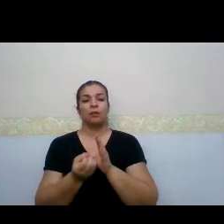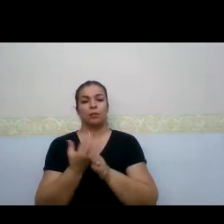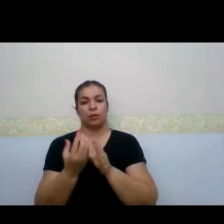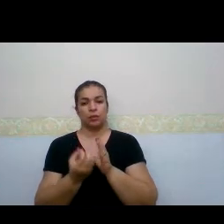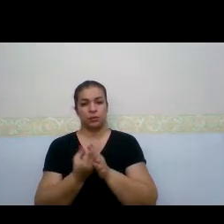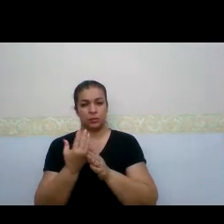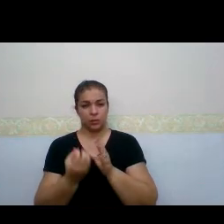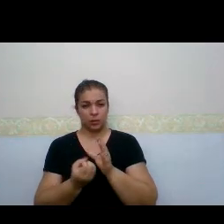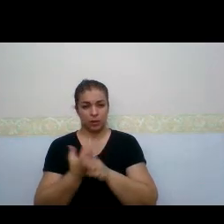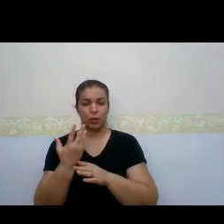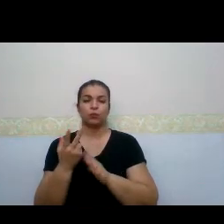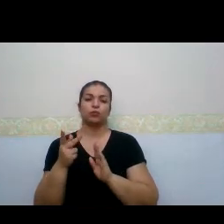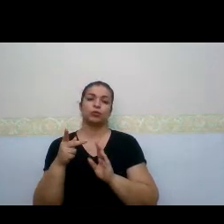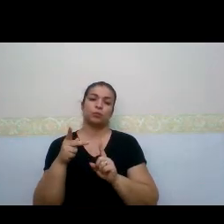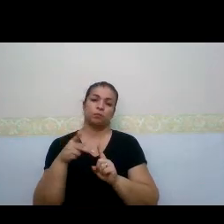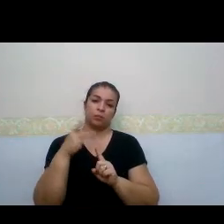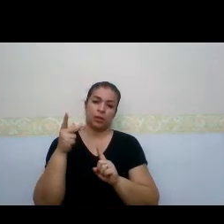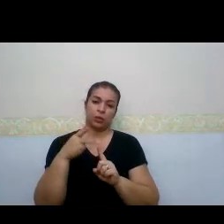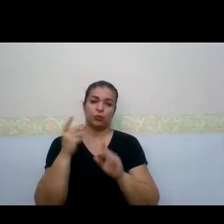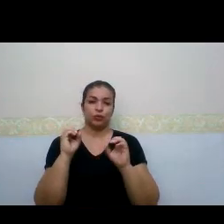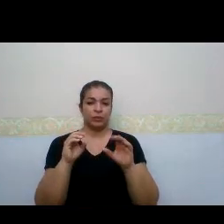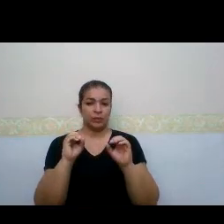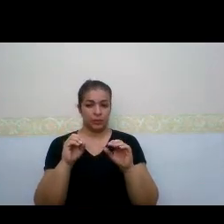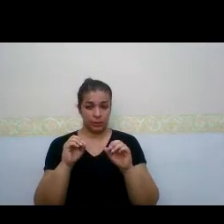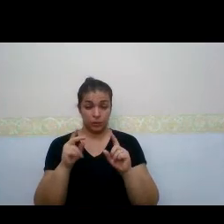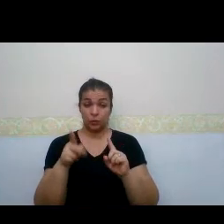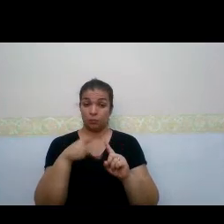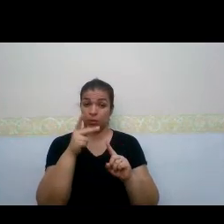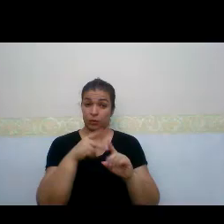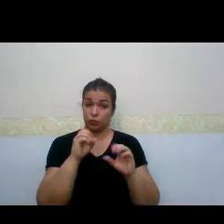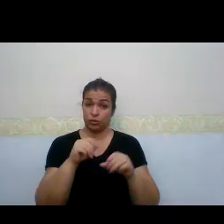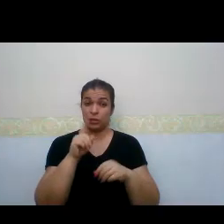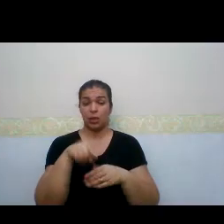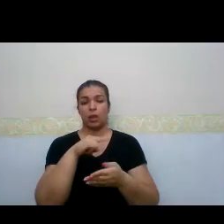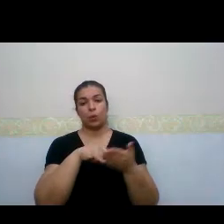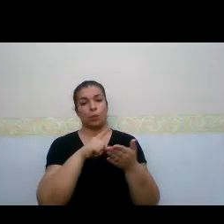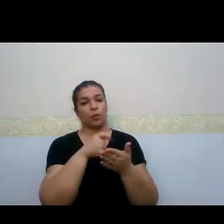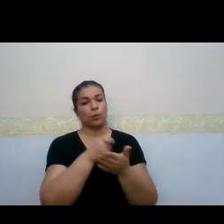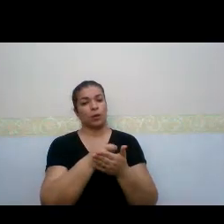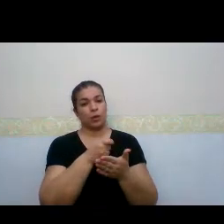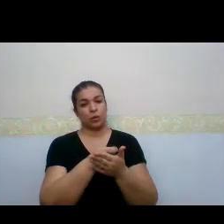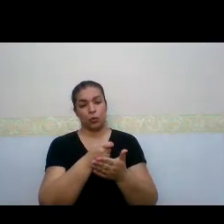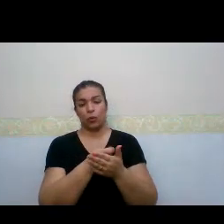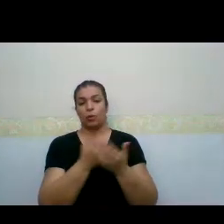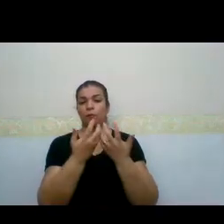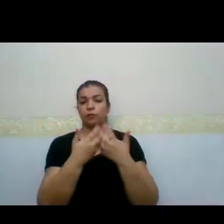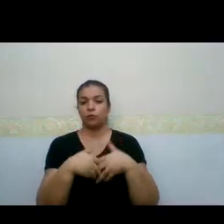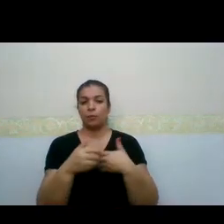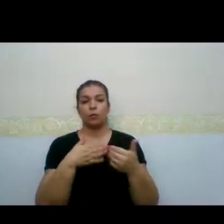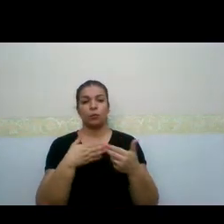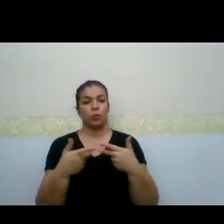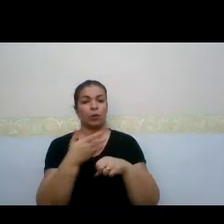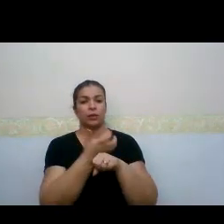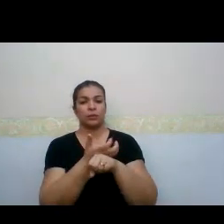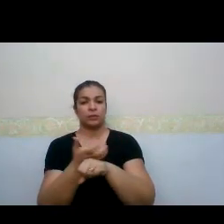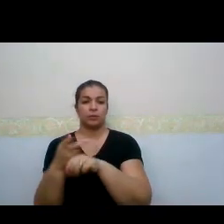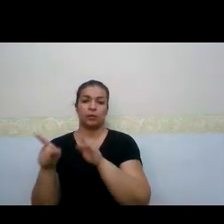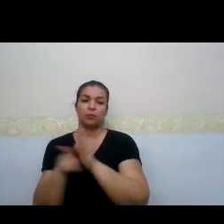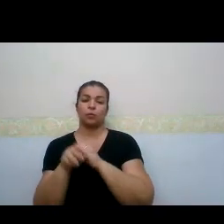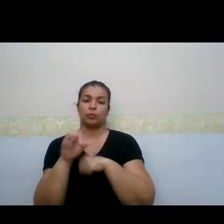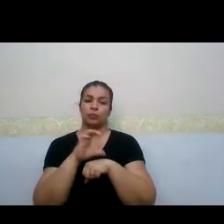plano de ensino. Um plano de ensino é um documento obrigatório para o funcionamento de qualquer disciplina de cursos